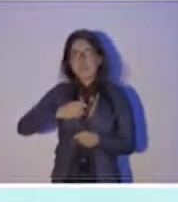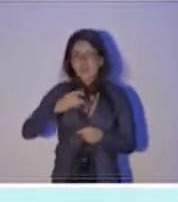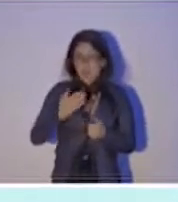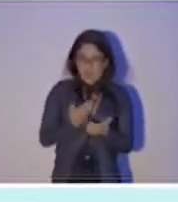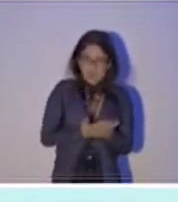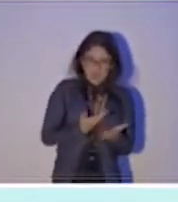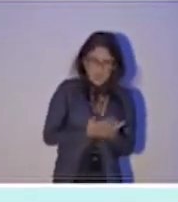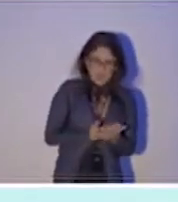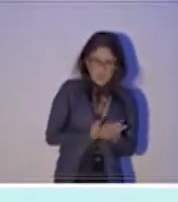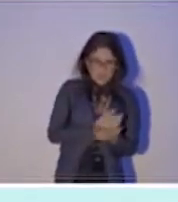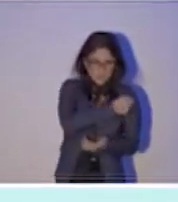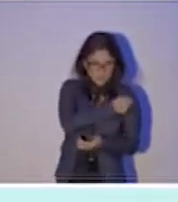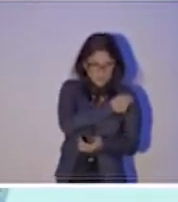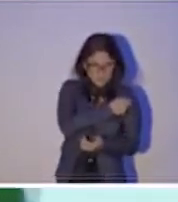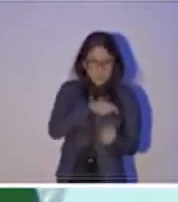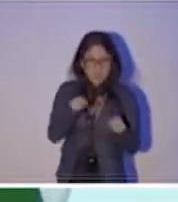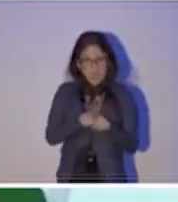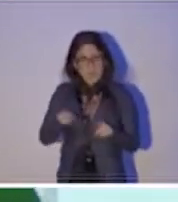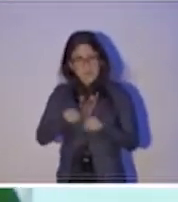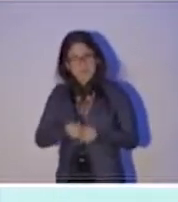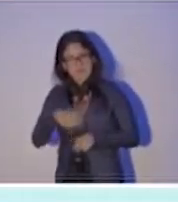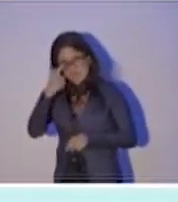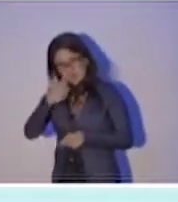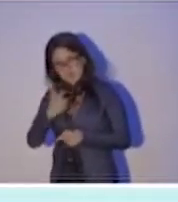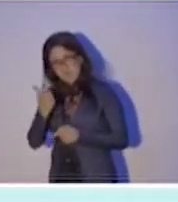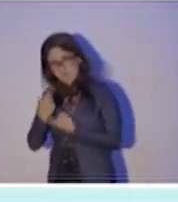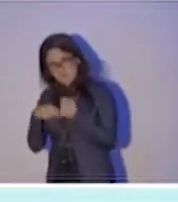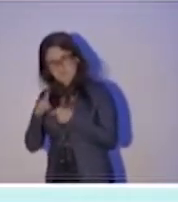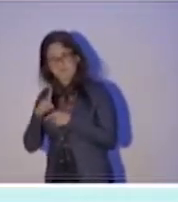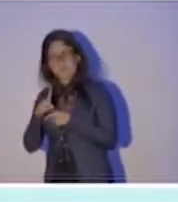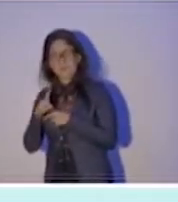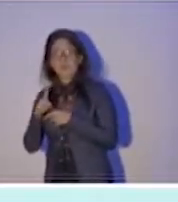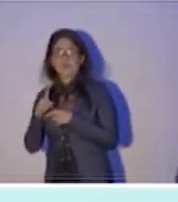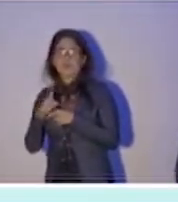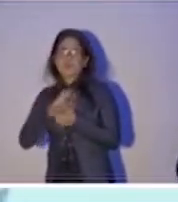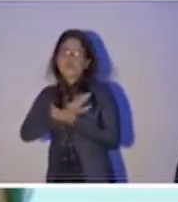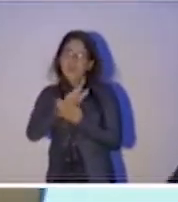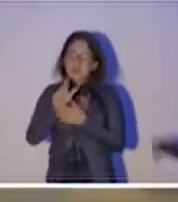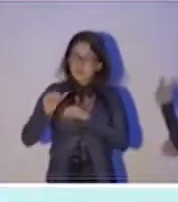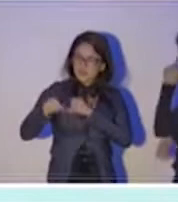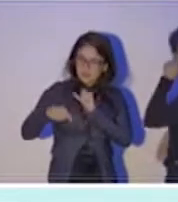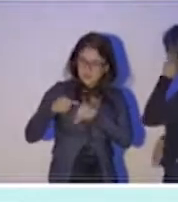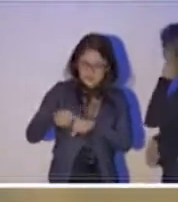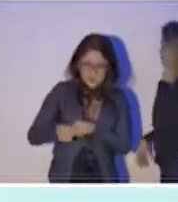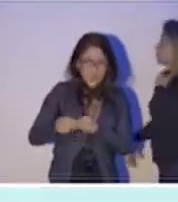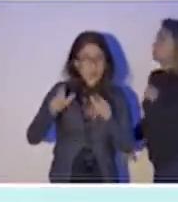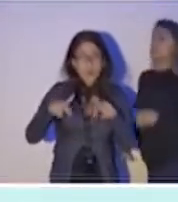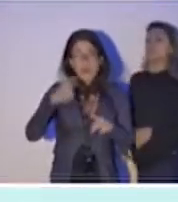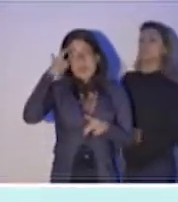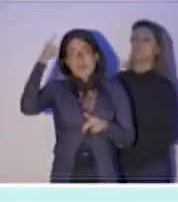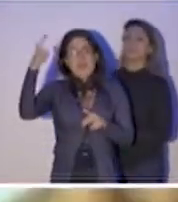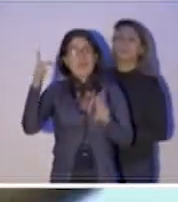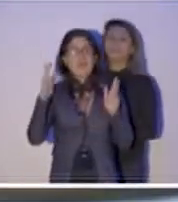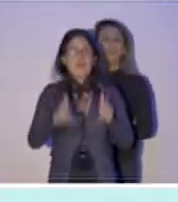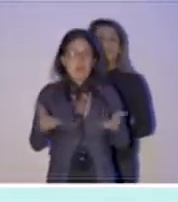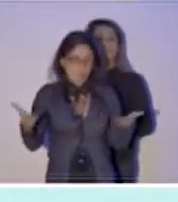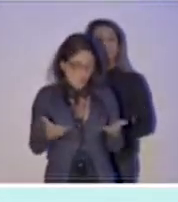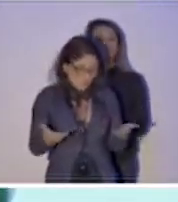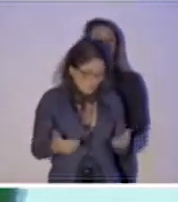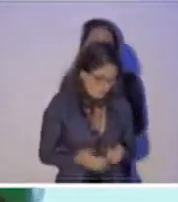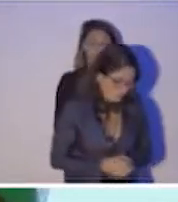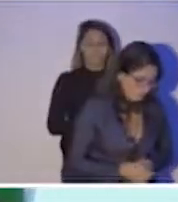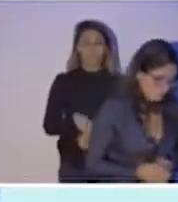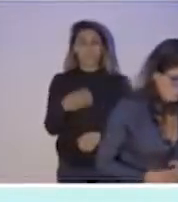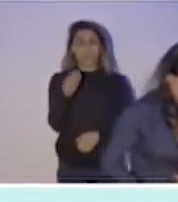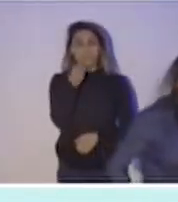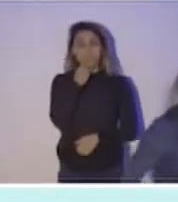estudante. Passei por várias transformações e hoje nunca esperei estar num momento desse aqui, com a tão pouca idade que eu